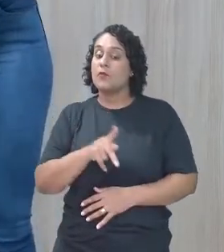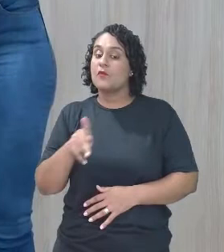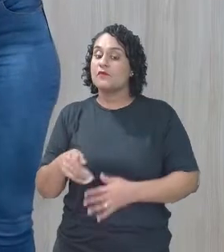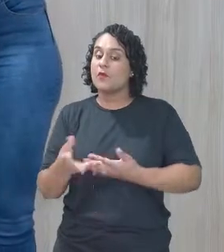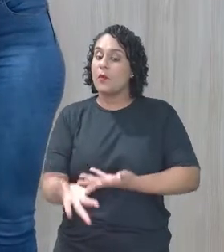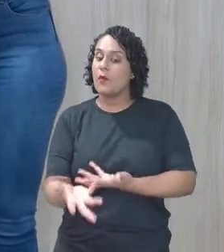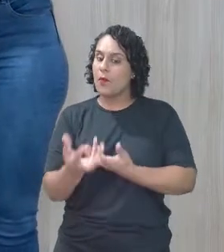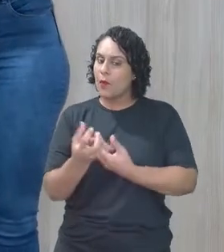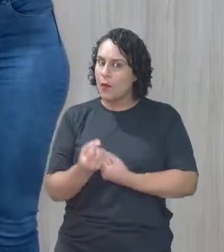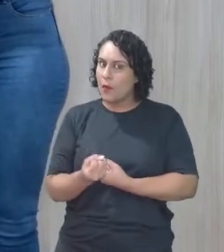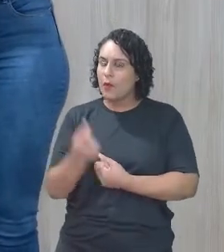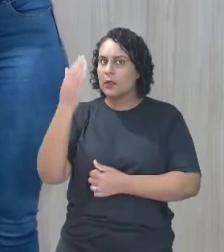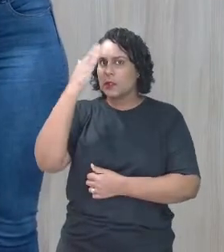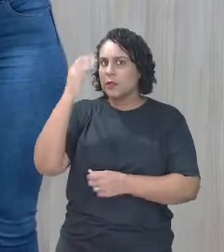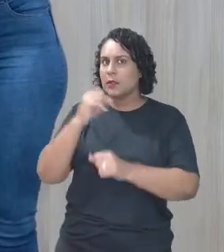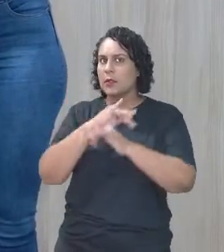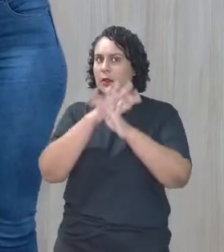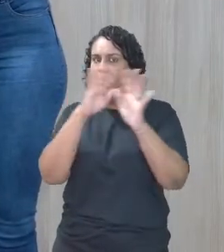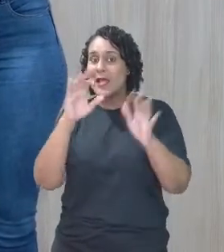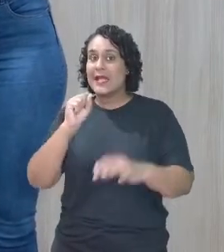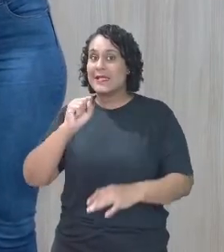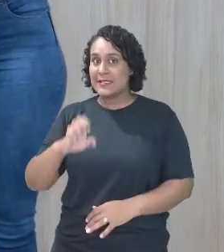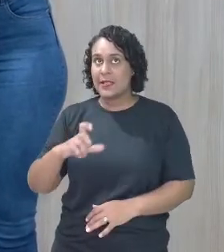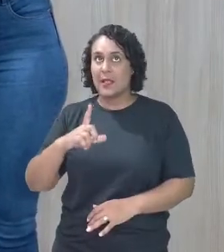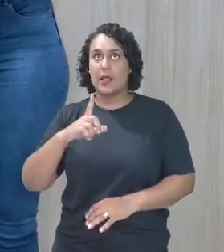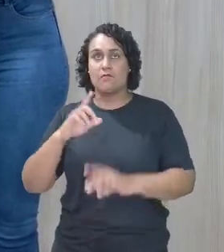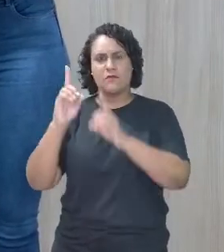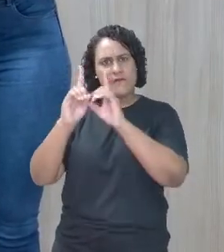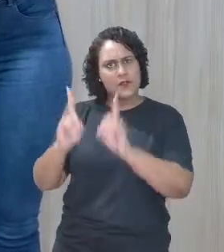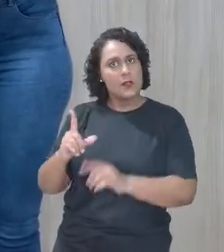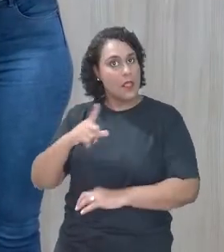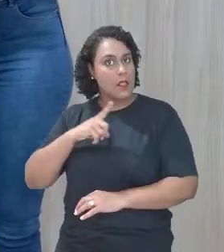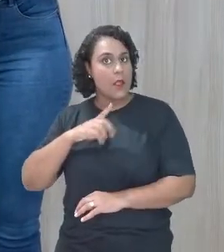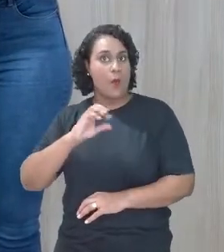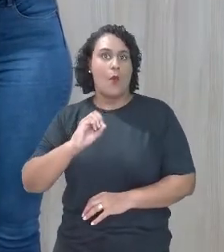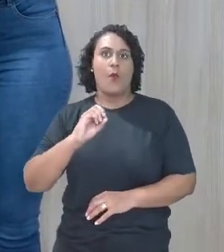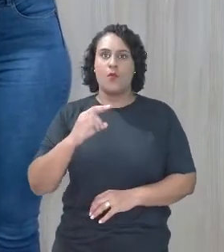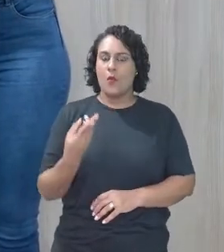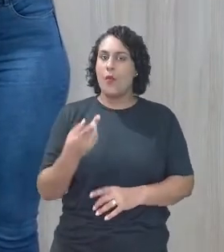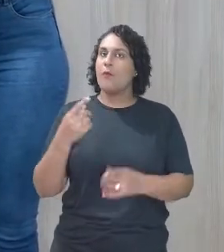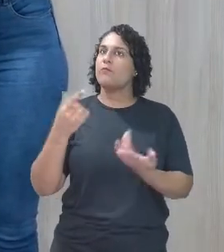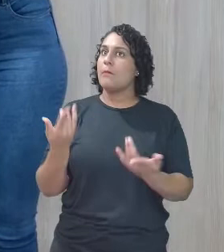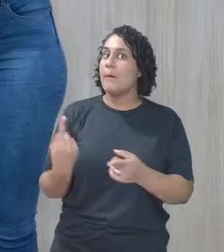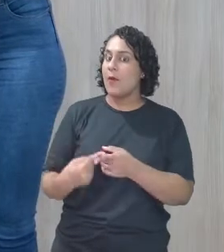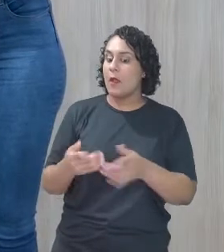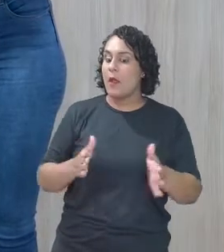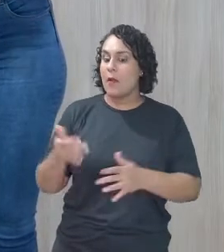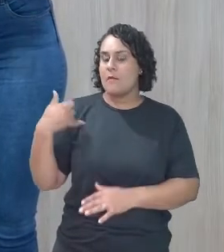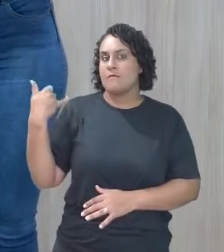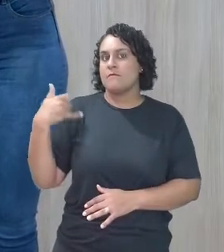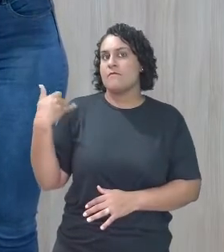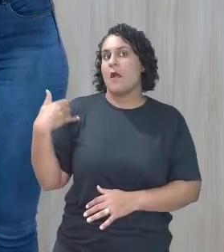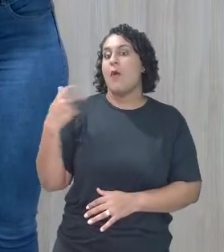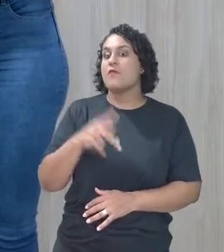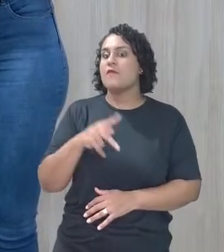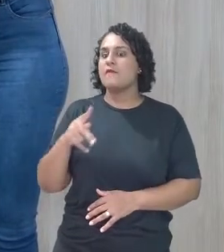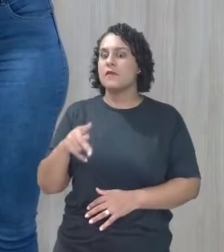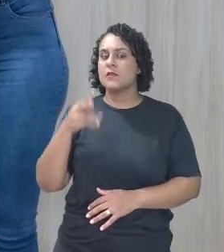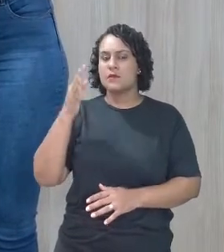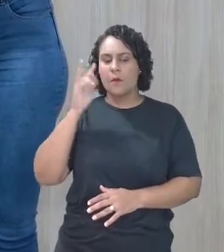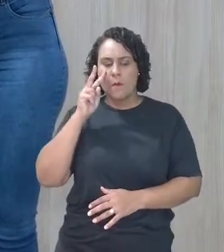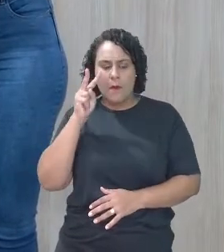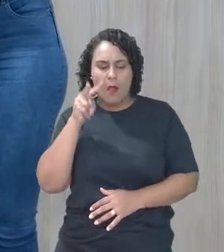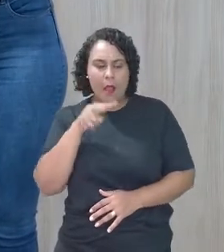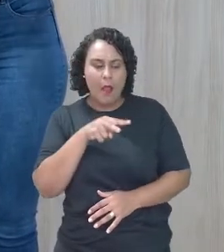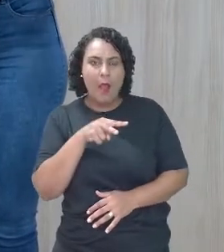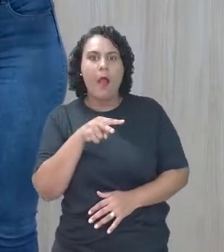acolhe, tendo ele deficiência ou não, porque é uma faixa de idade que exige do professor um olhar muito sensível, um